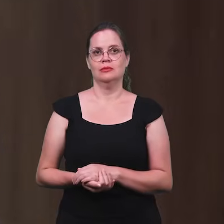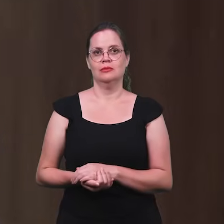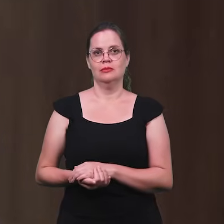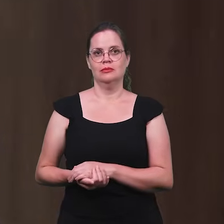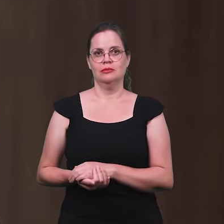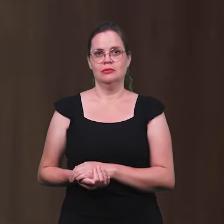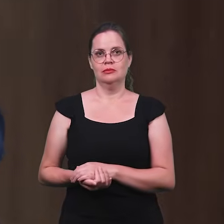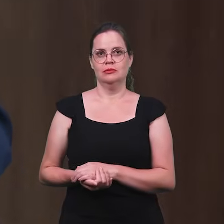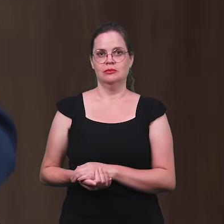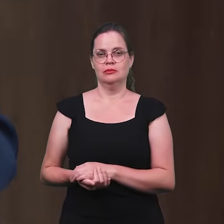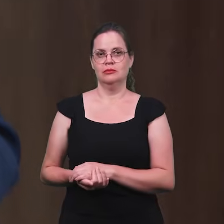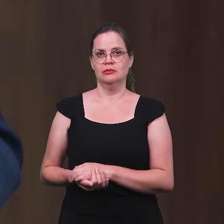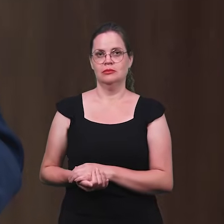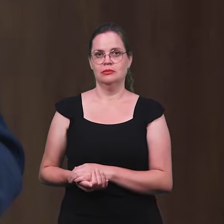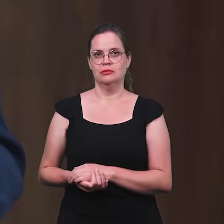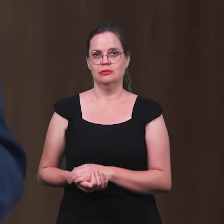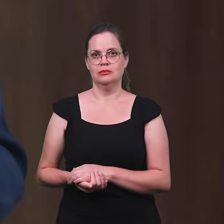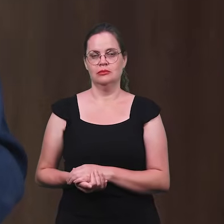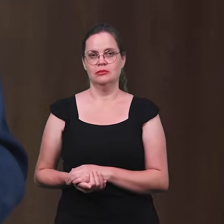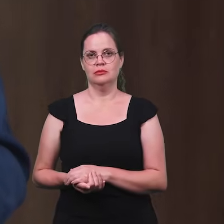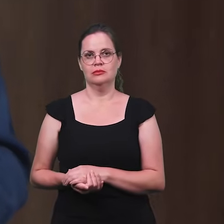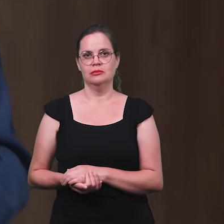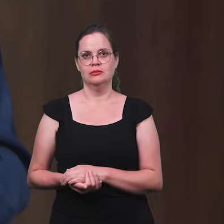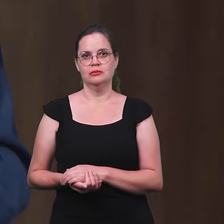ao rei